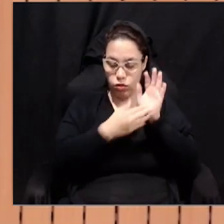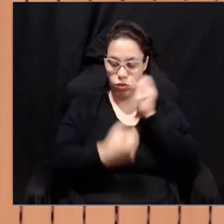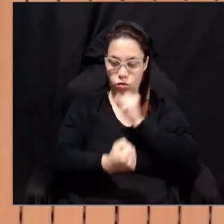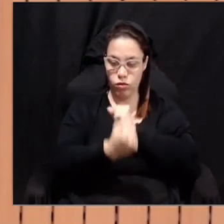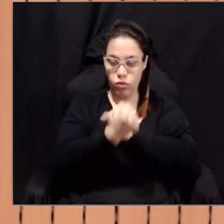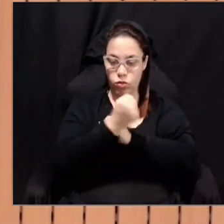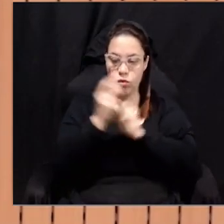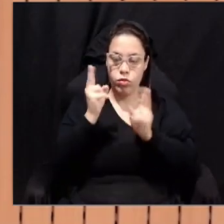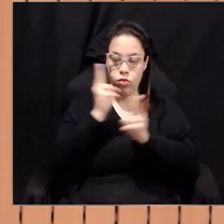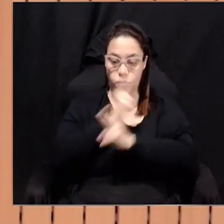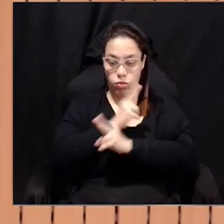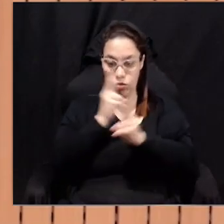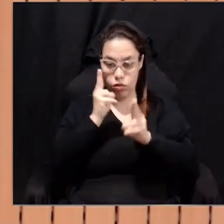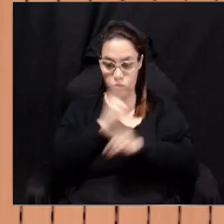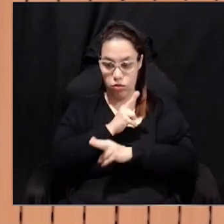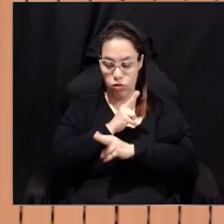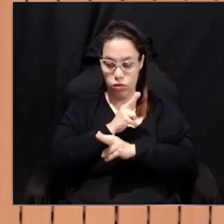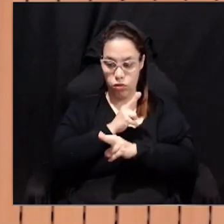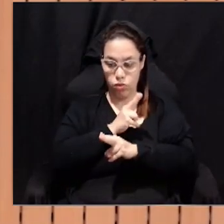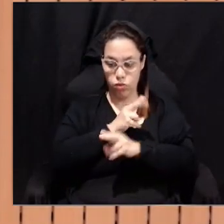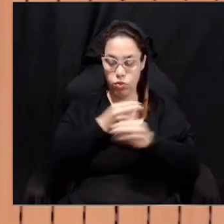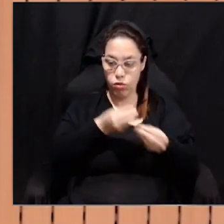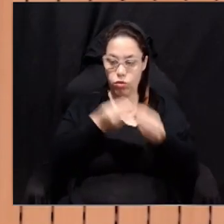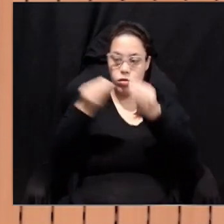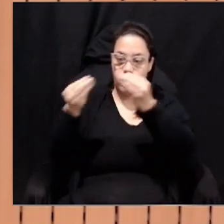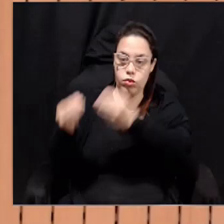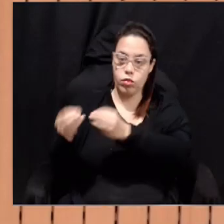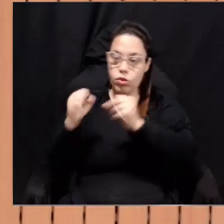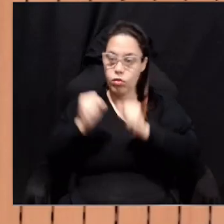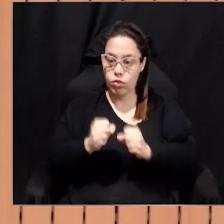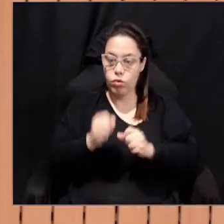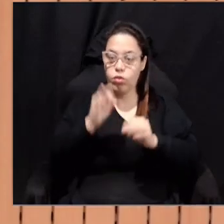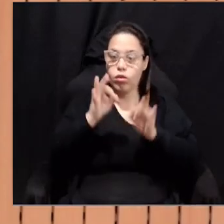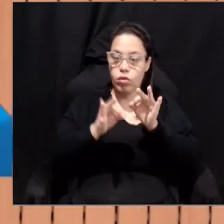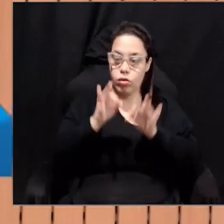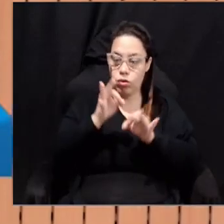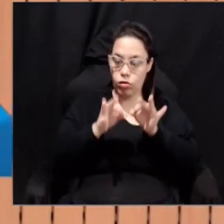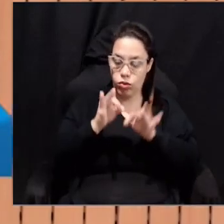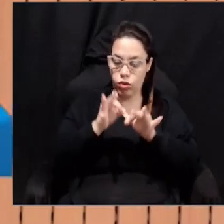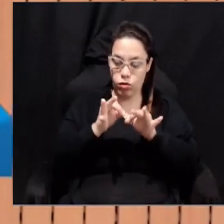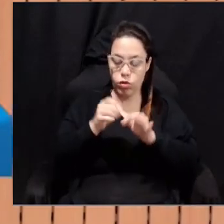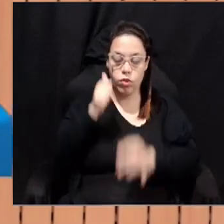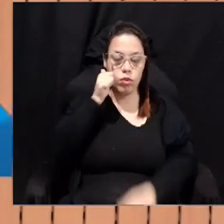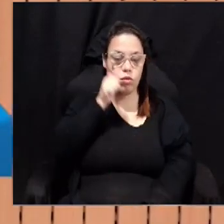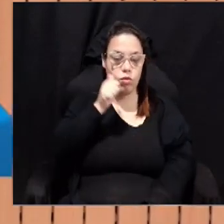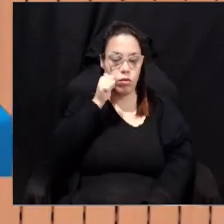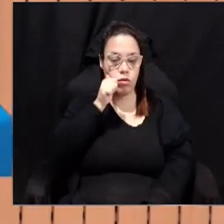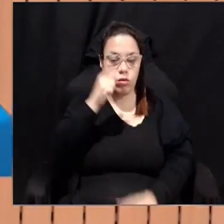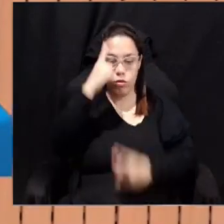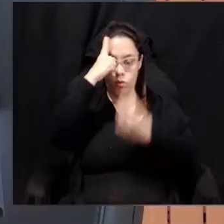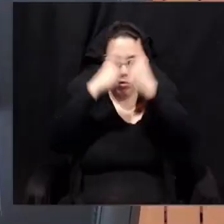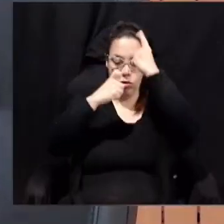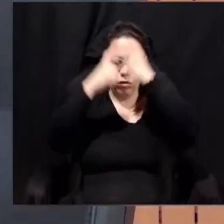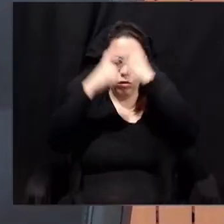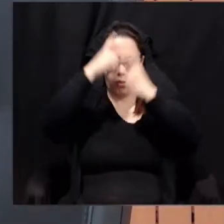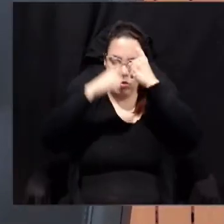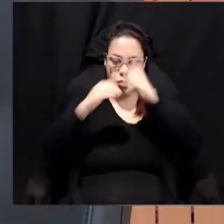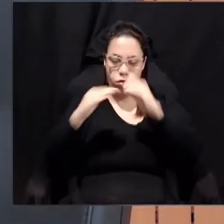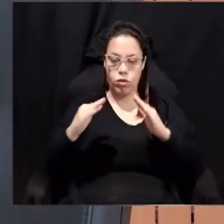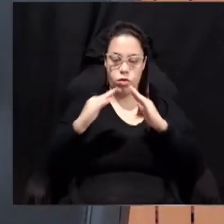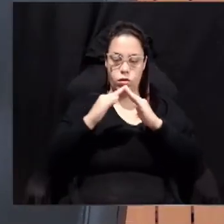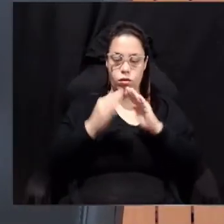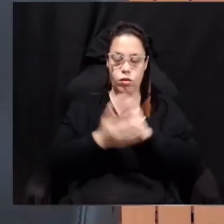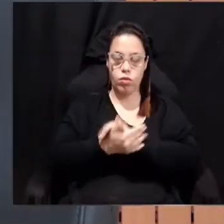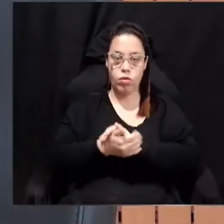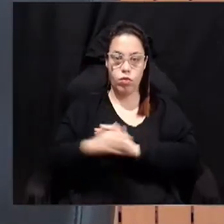urgência concedida pelo Poder Judiciário às mulheres vítimas de violência doméstica. A